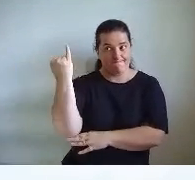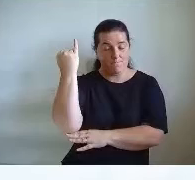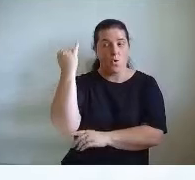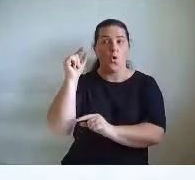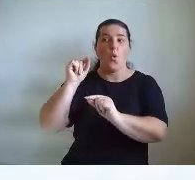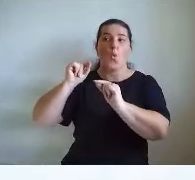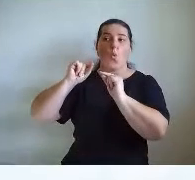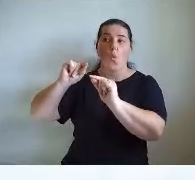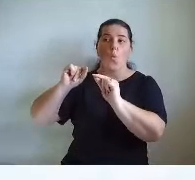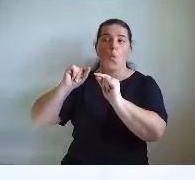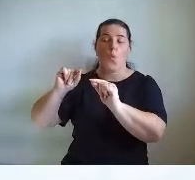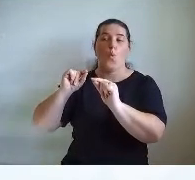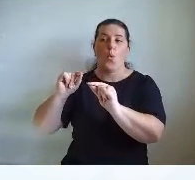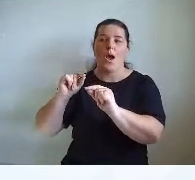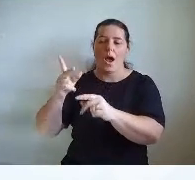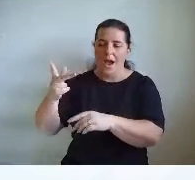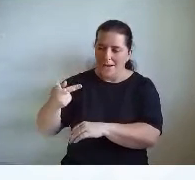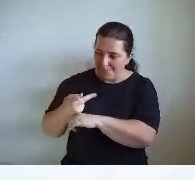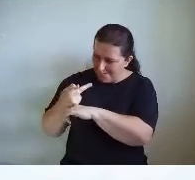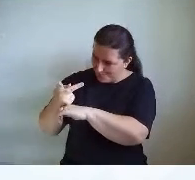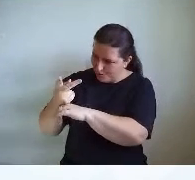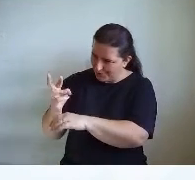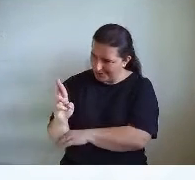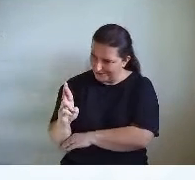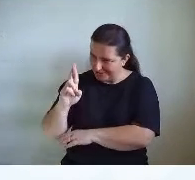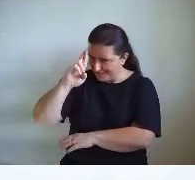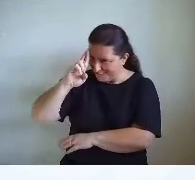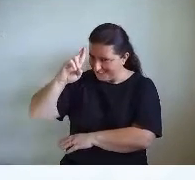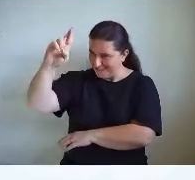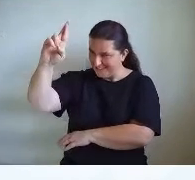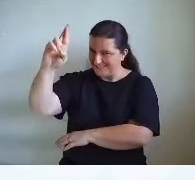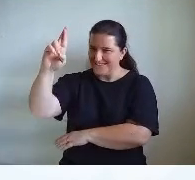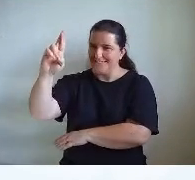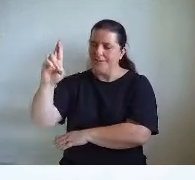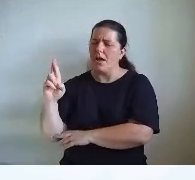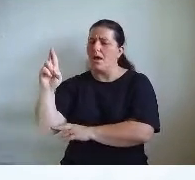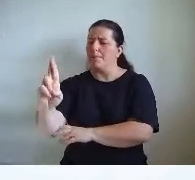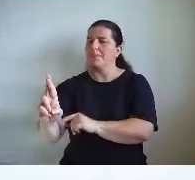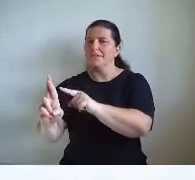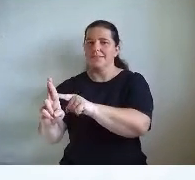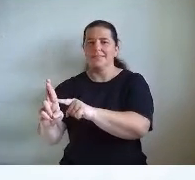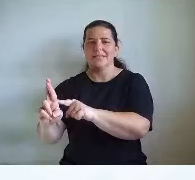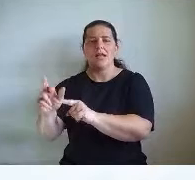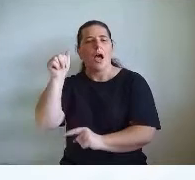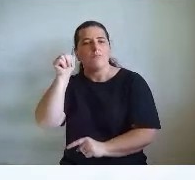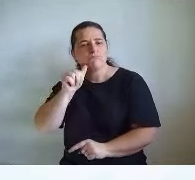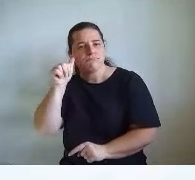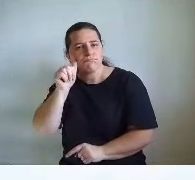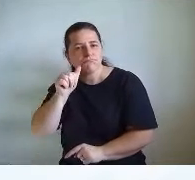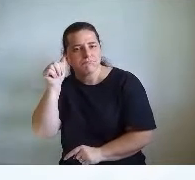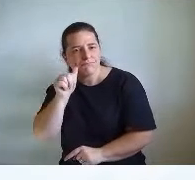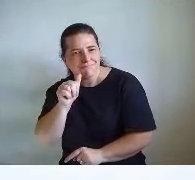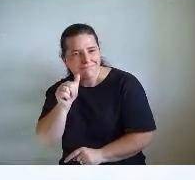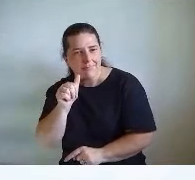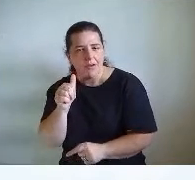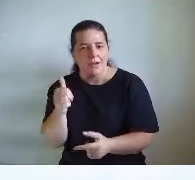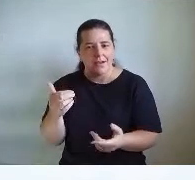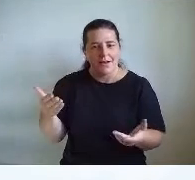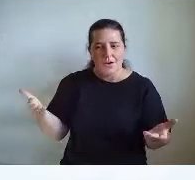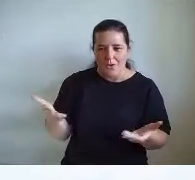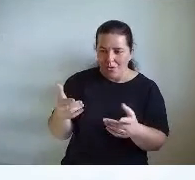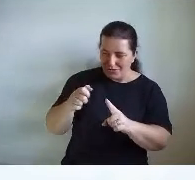a procuradora-chefe do MPT Paraná ser uma mulher. Então, nós estamos vivendo um